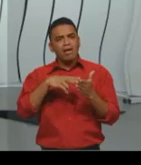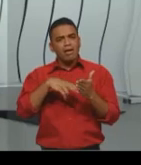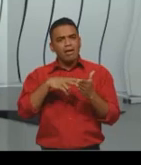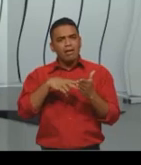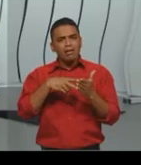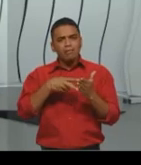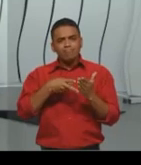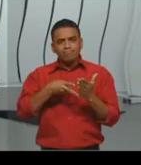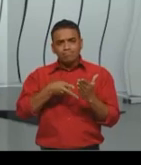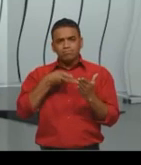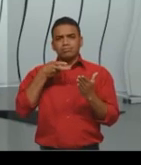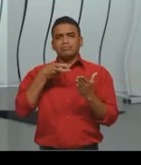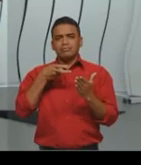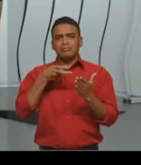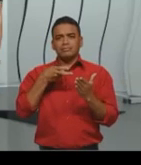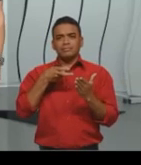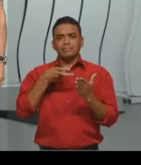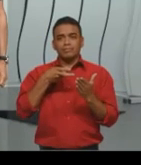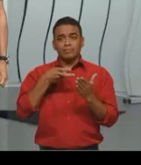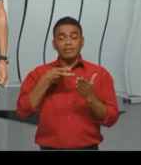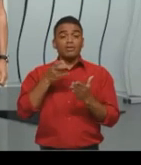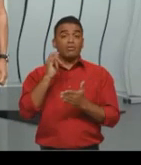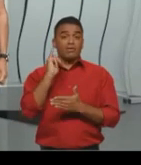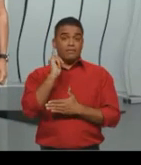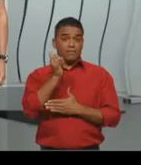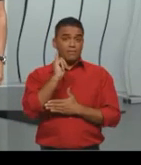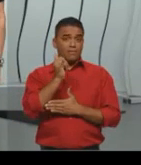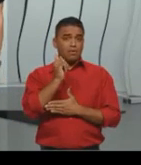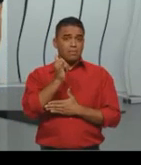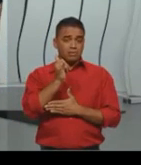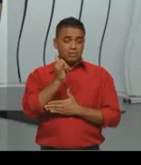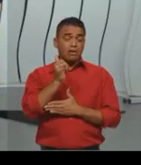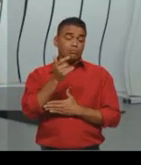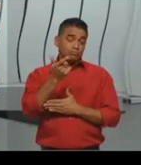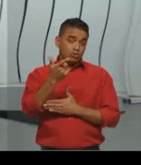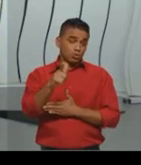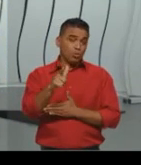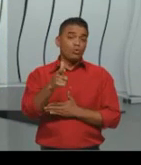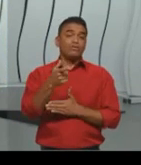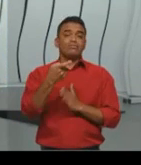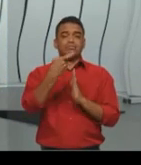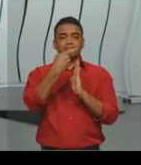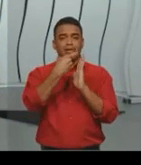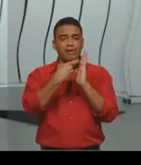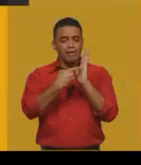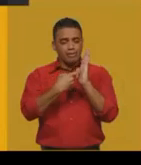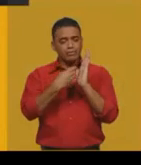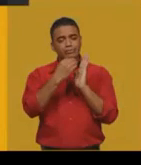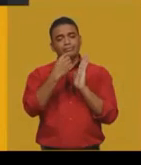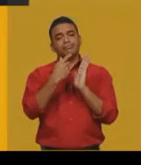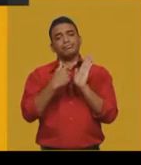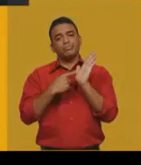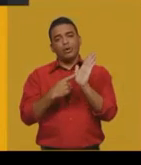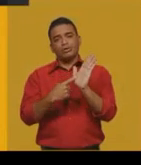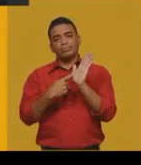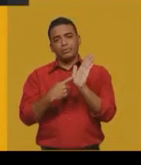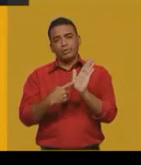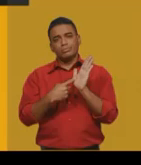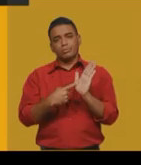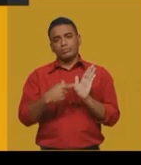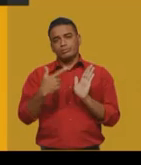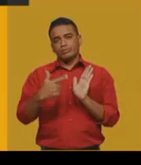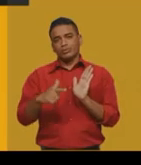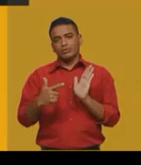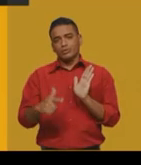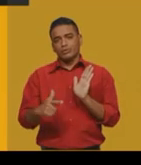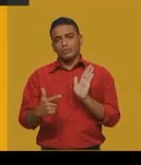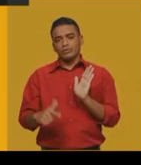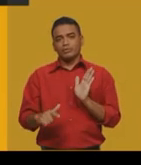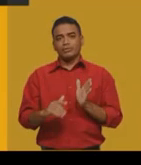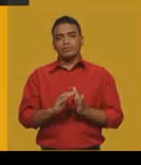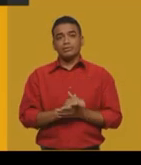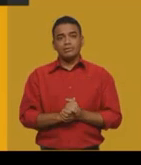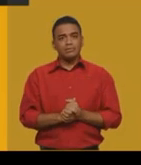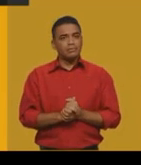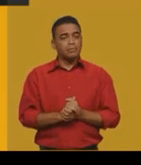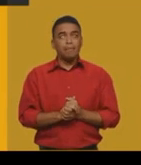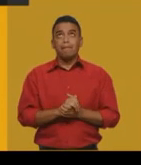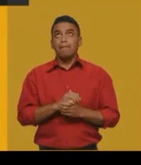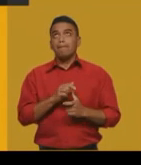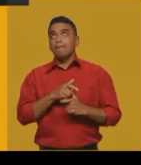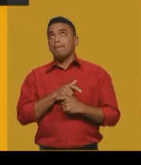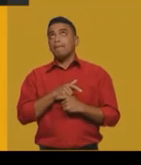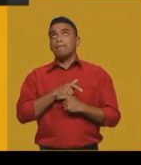puxado para... E essa informação repete durante o texto. Então, é um dos maiores